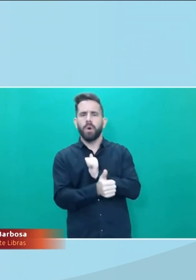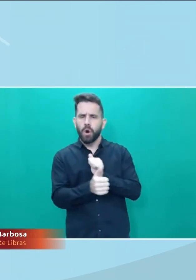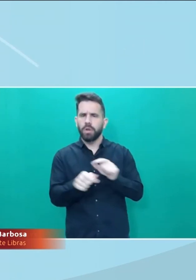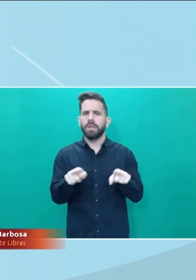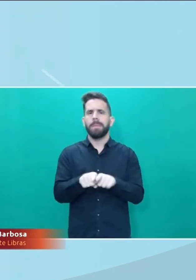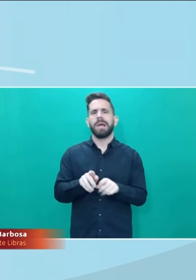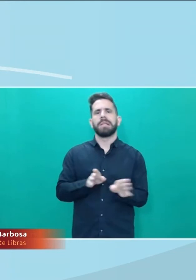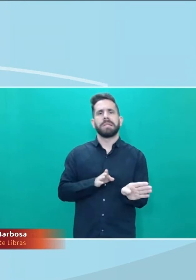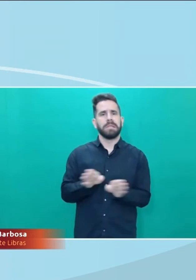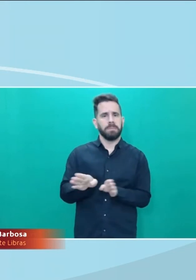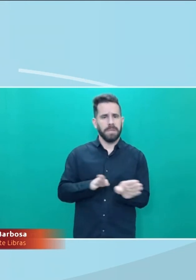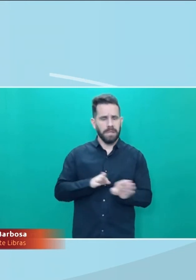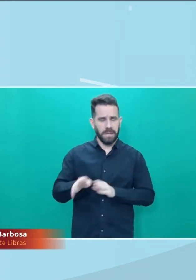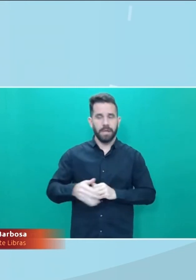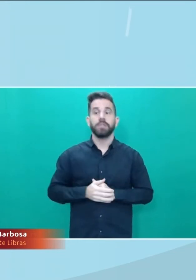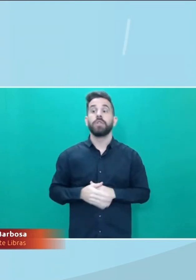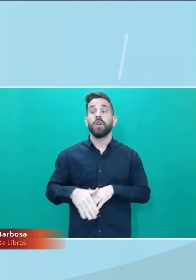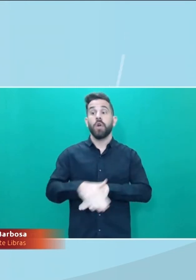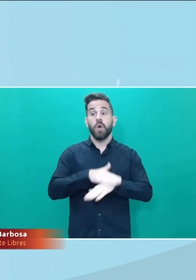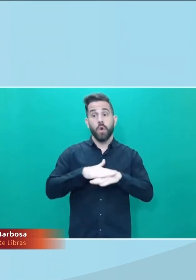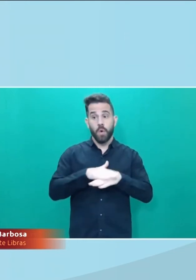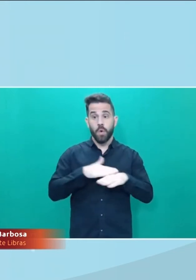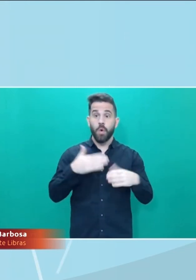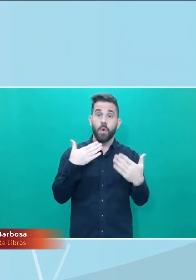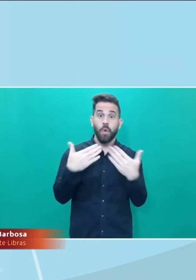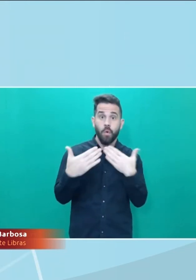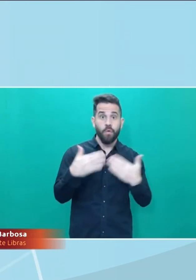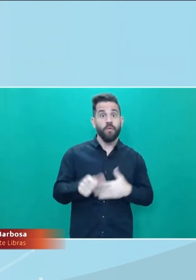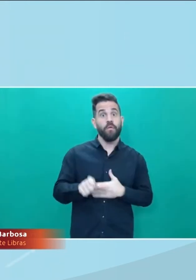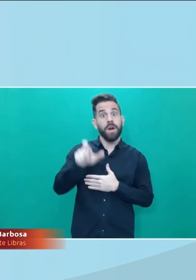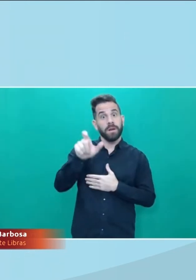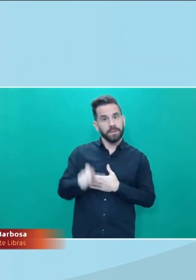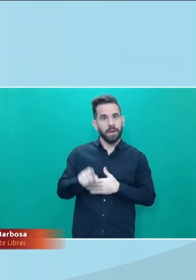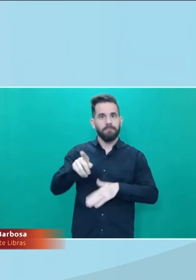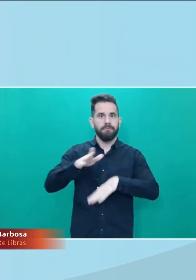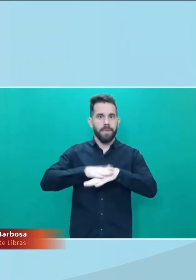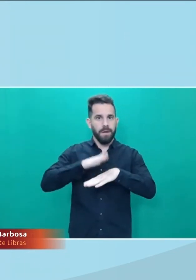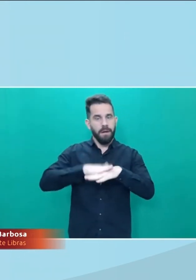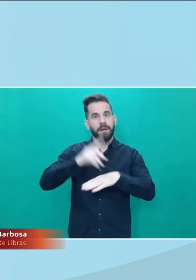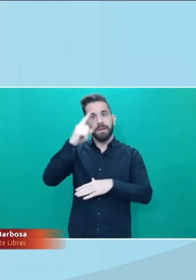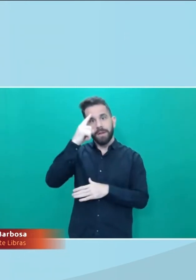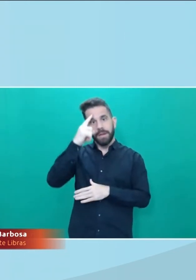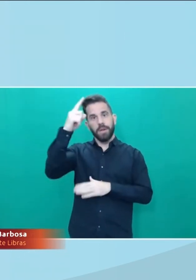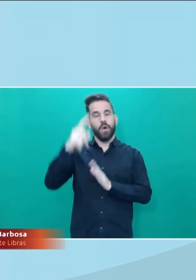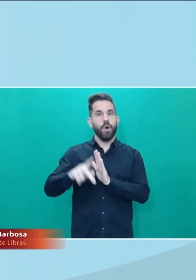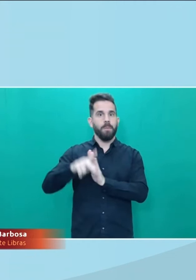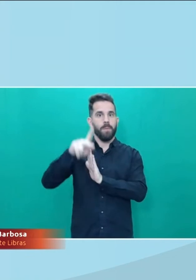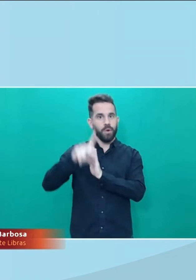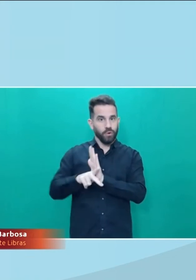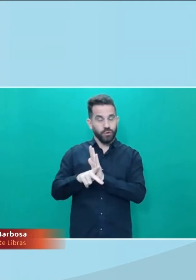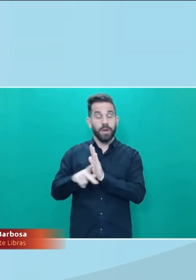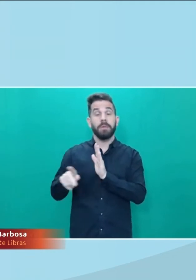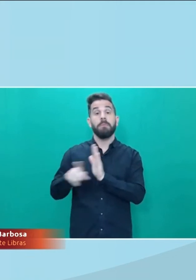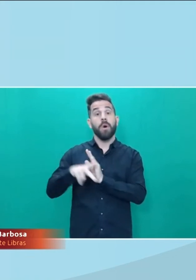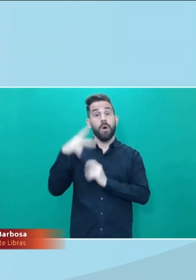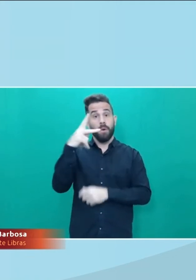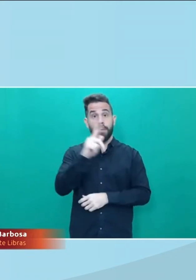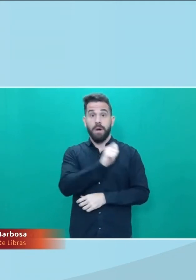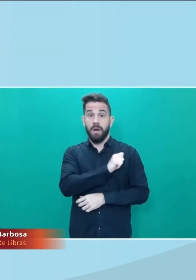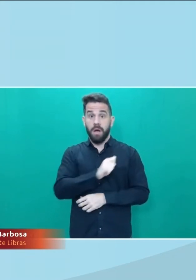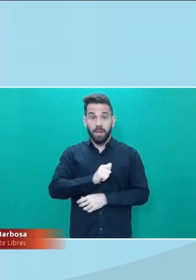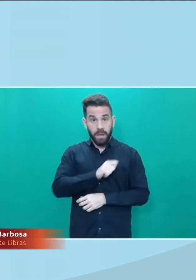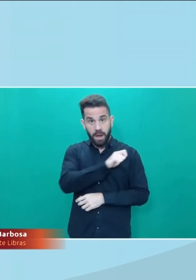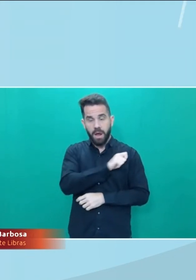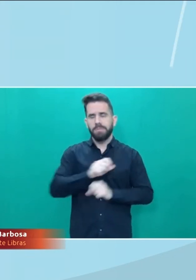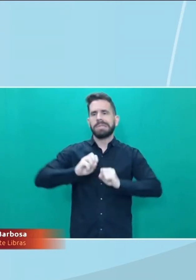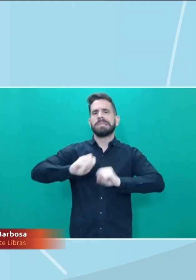acessibilidade, né? Vou conversar com uma pessoa que é idealizadora de um projeto social de Anápolis, que prepara alunos